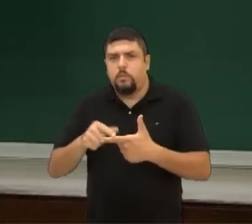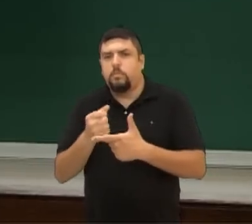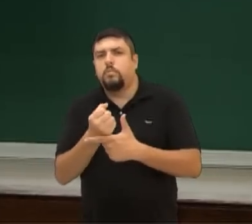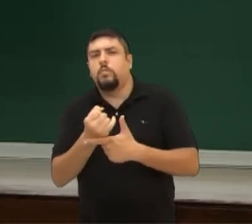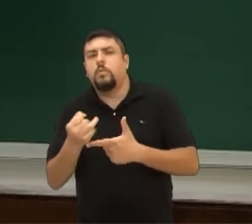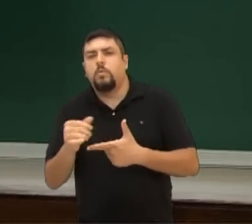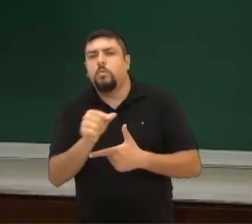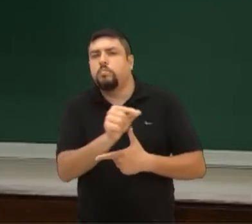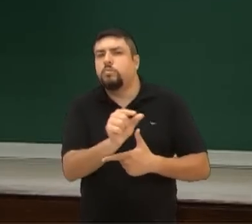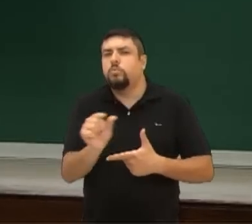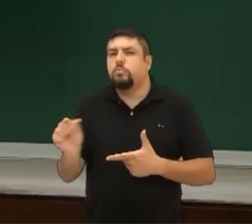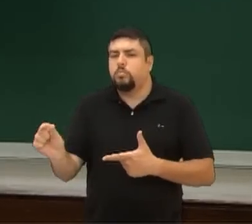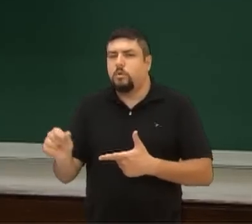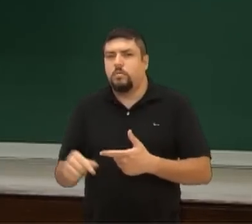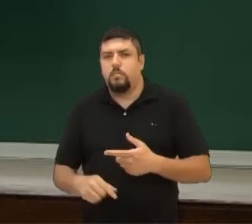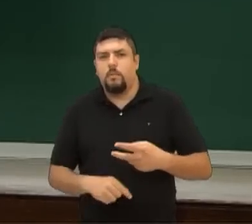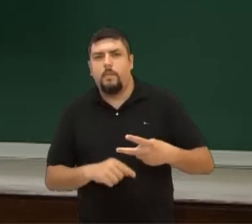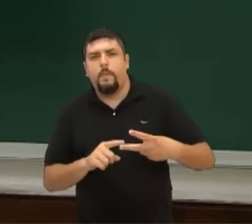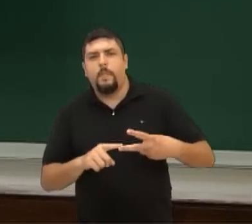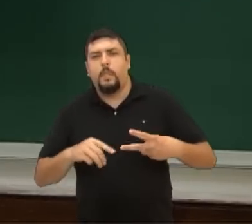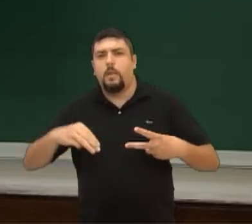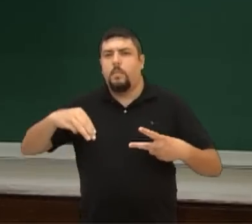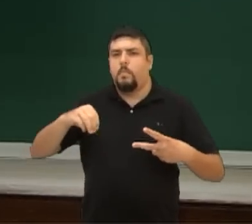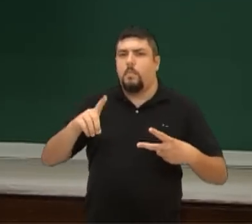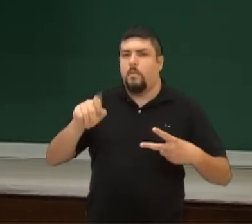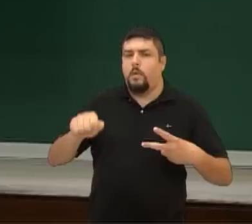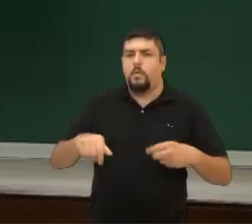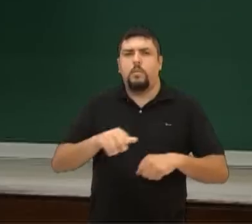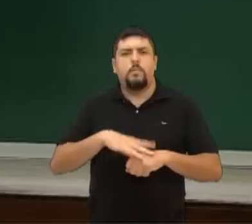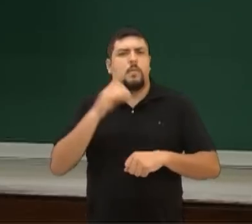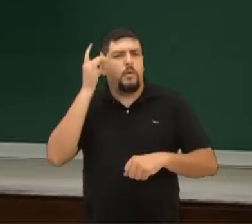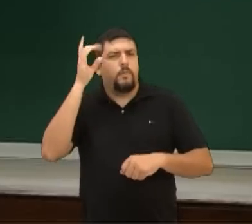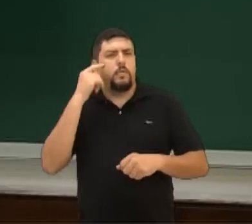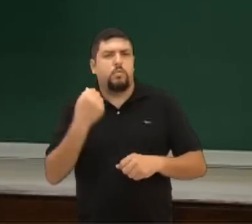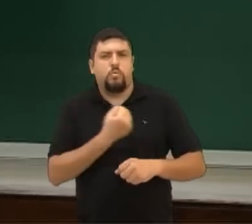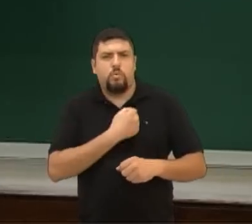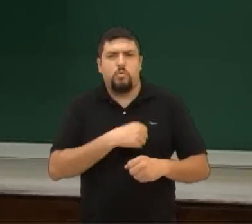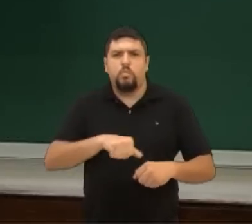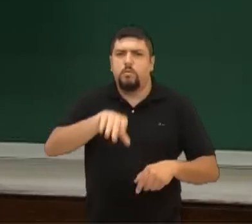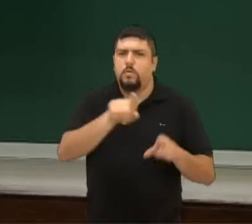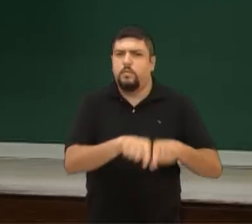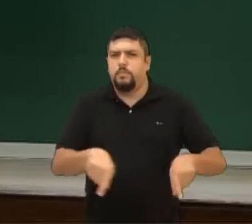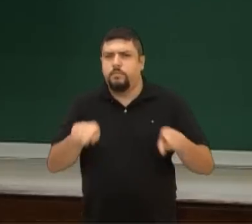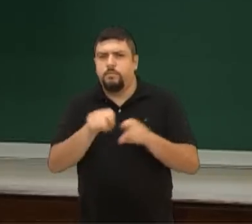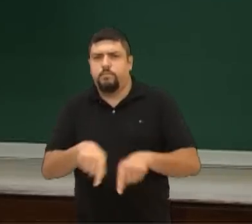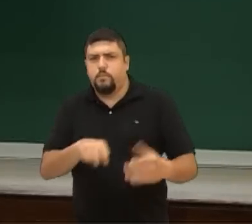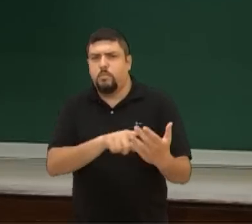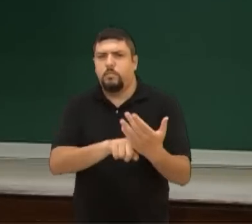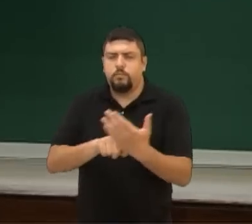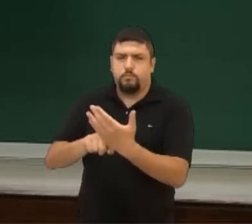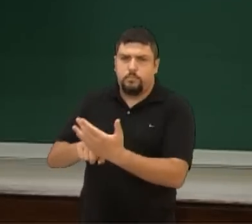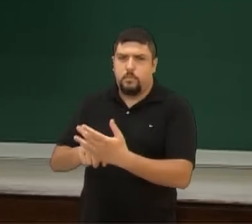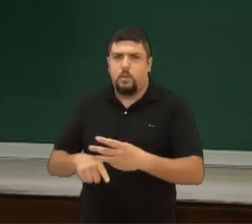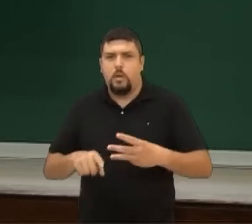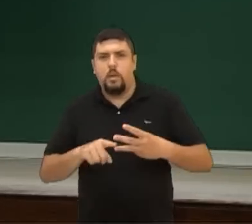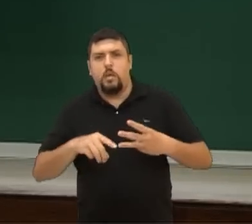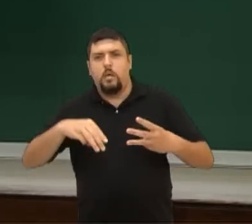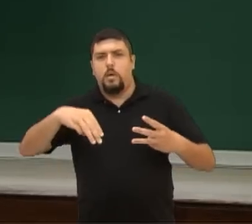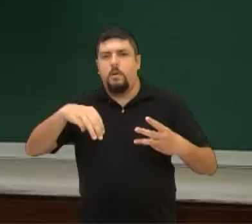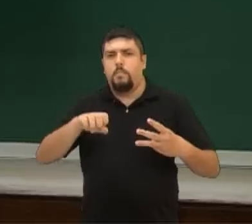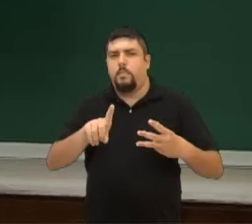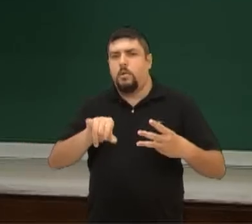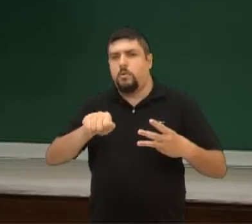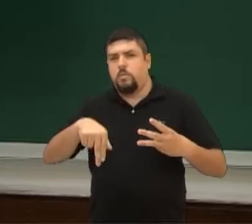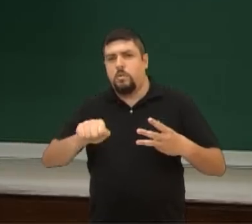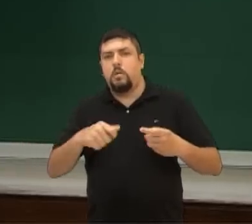de números. Moda, o mais fácil, né, Pro? Moda é o número que mais repete e mediana tem que organizar os